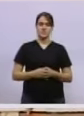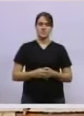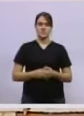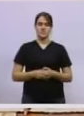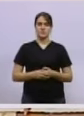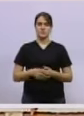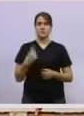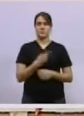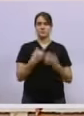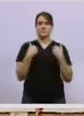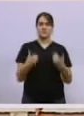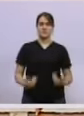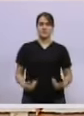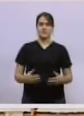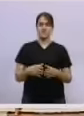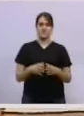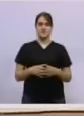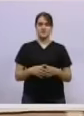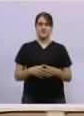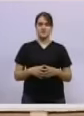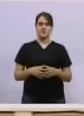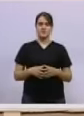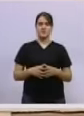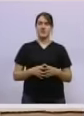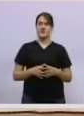o nosso corpo nos ensinando vida cristã.